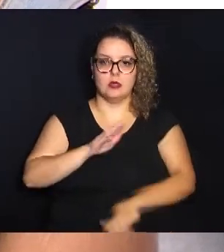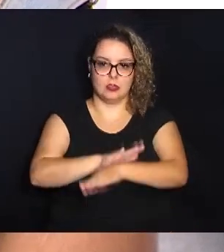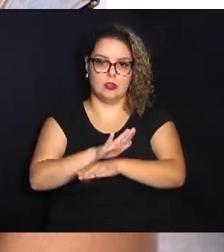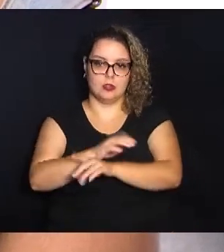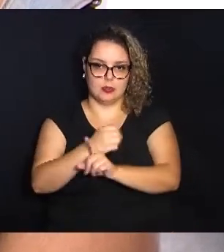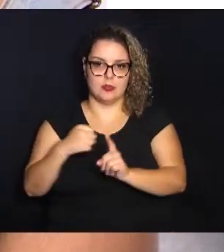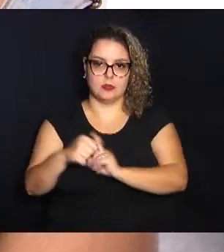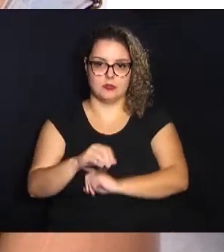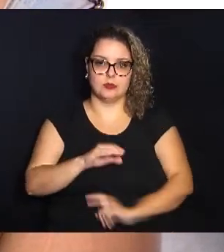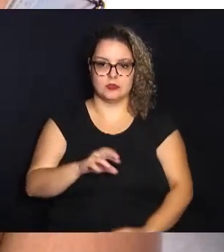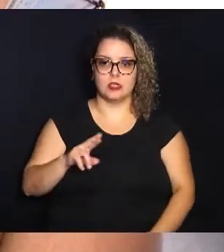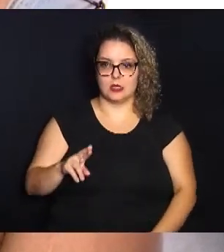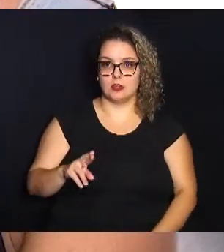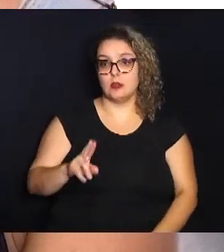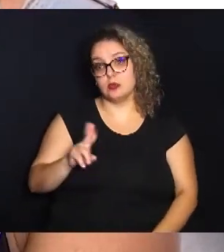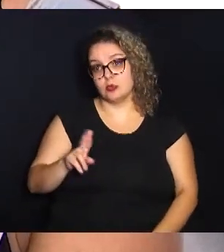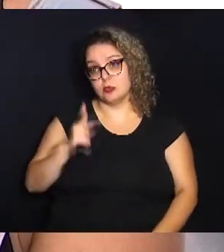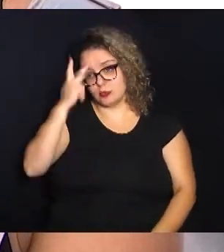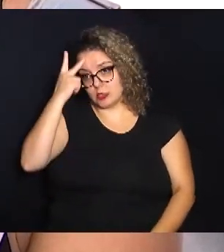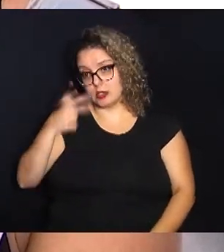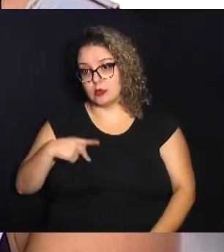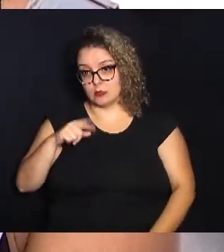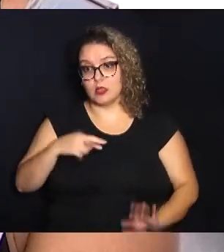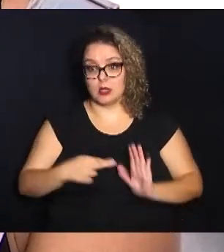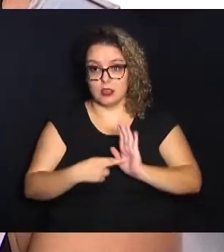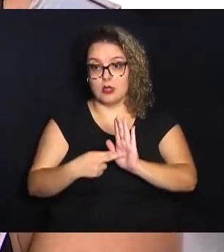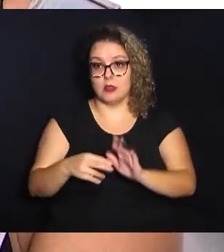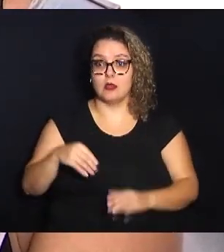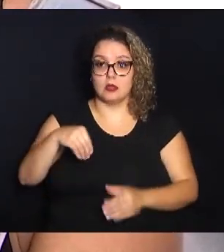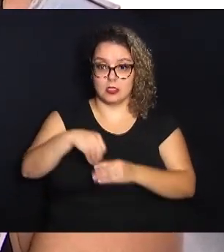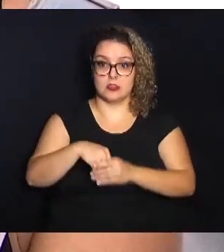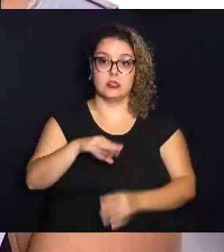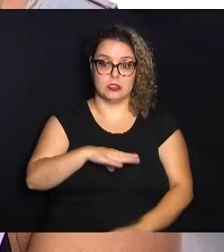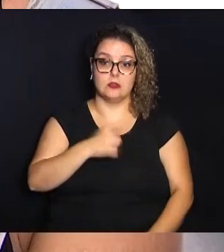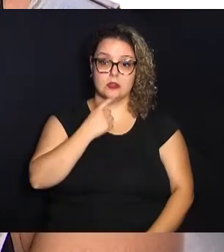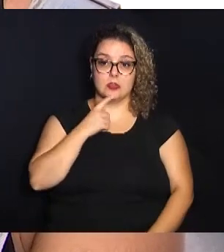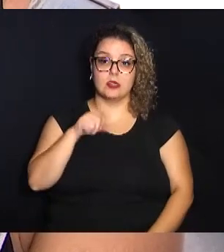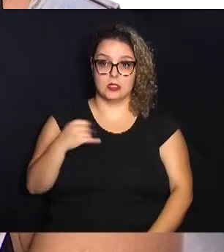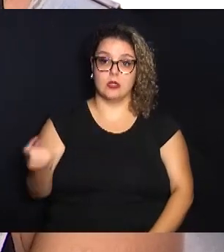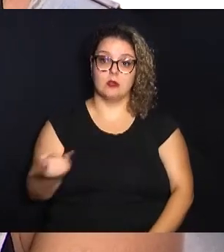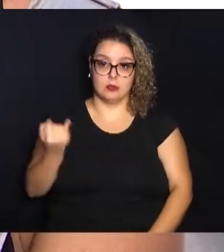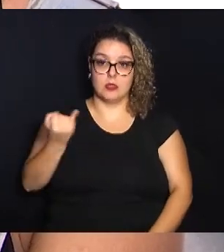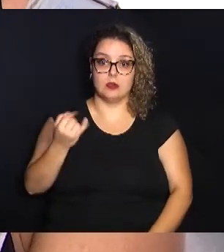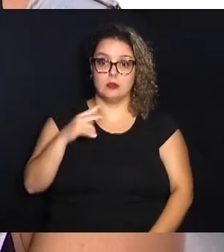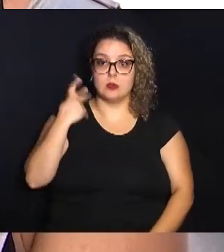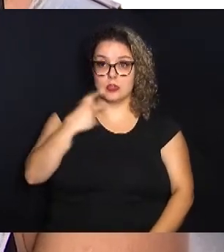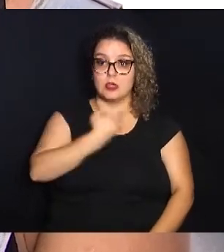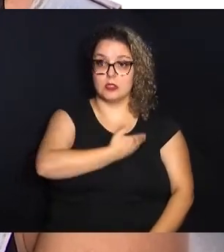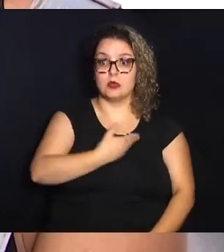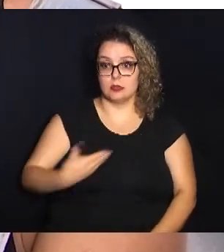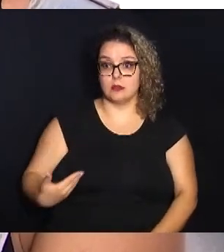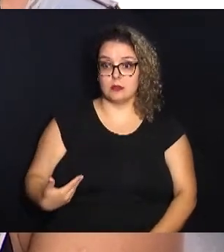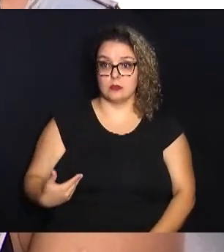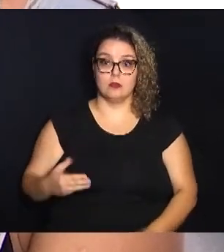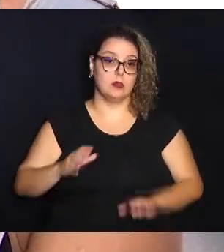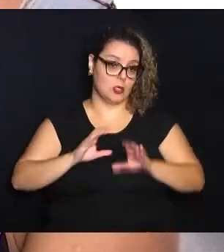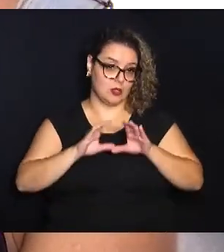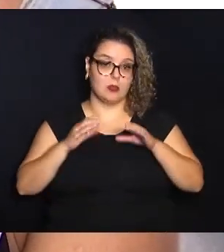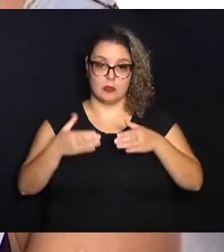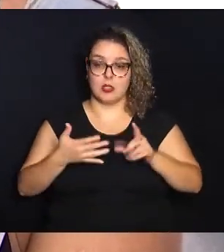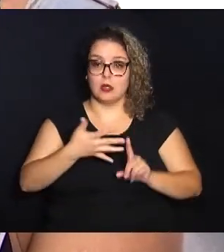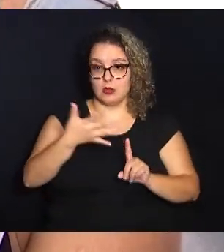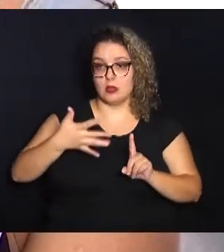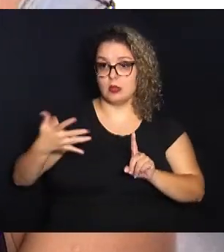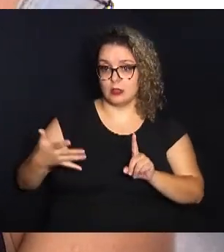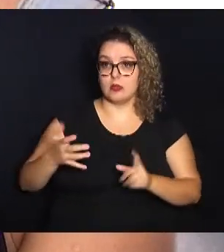com assistente social aqui do CR Como o próprio nome diz ele é uma referência aqui dentro da cidade que é bastante importante pras políticas públicas né pra